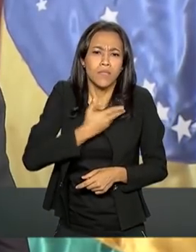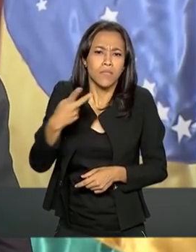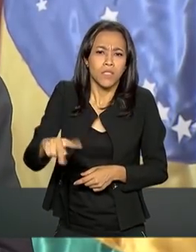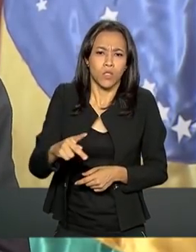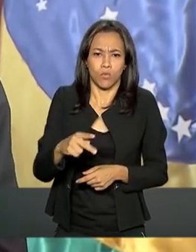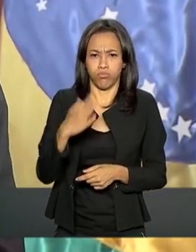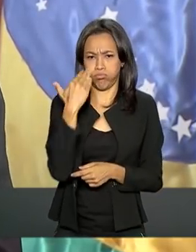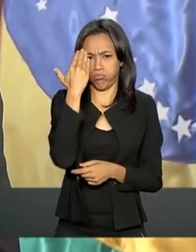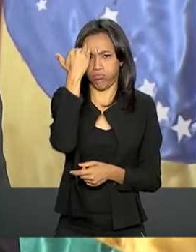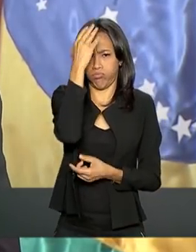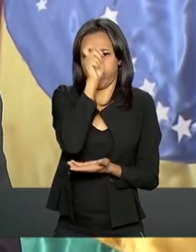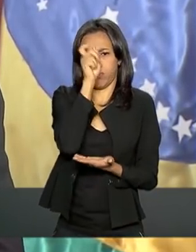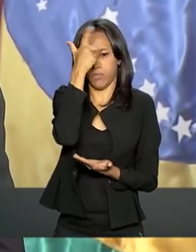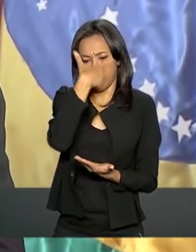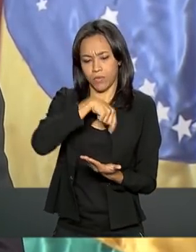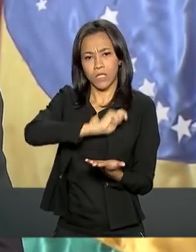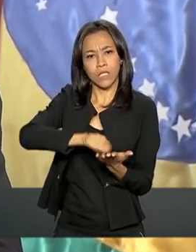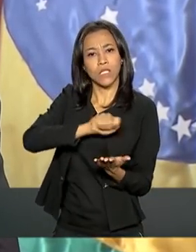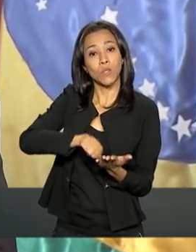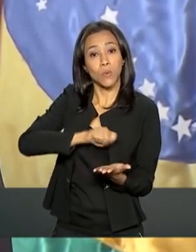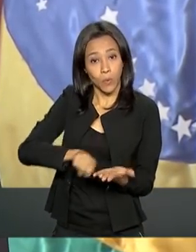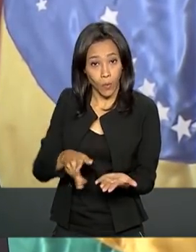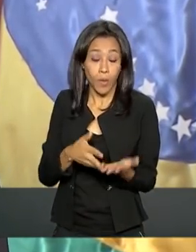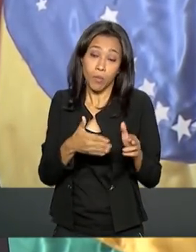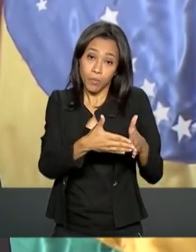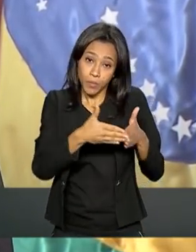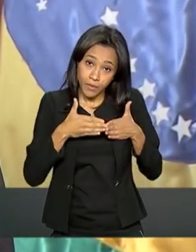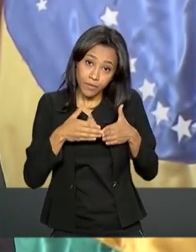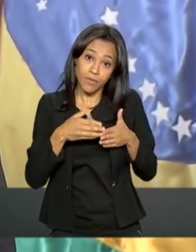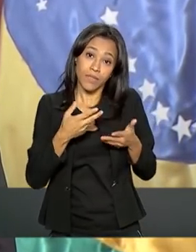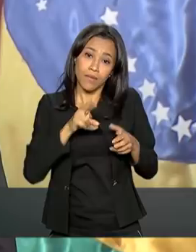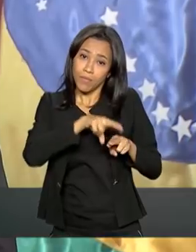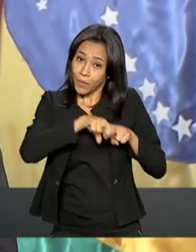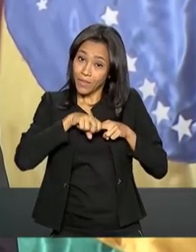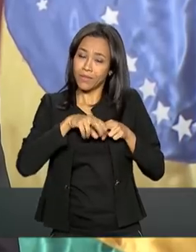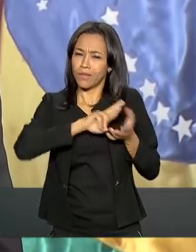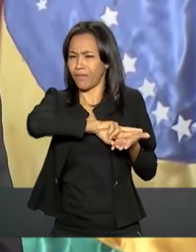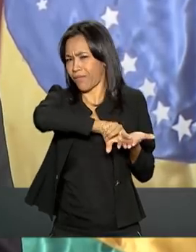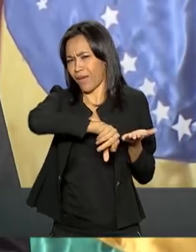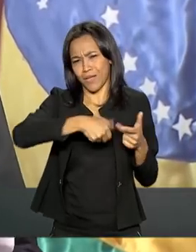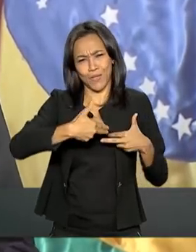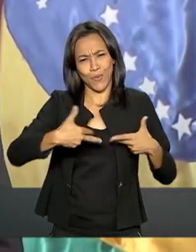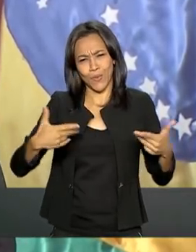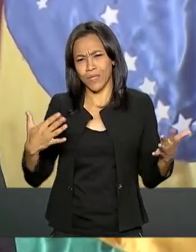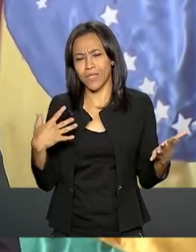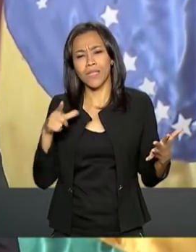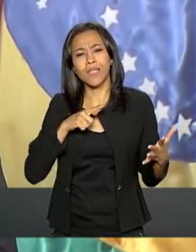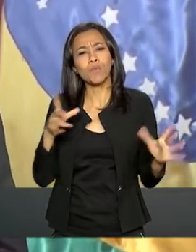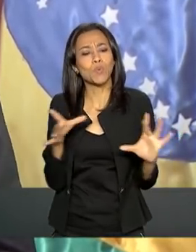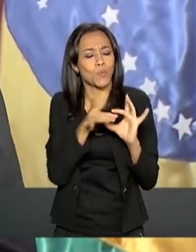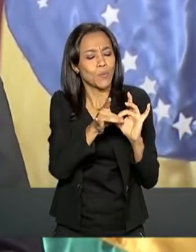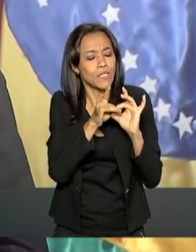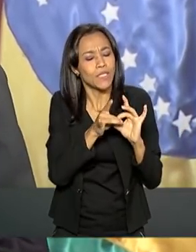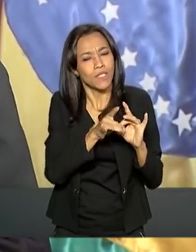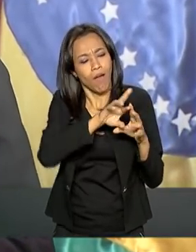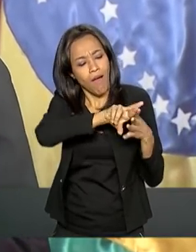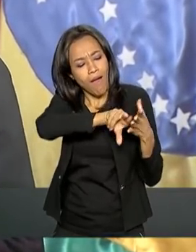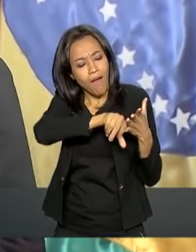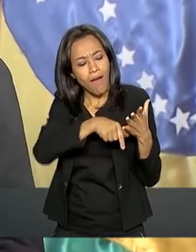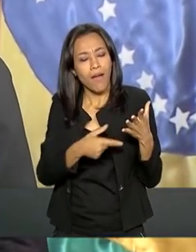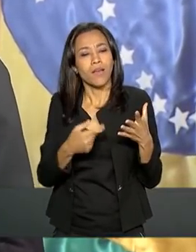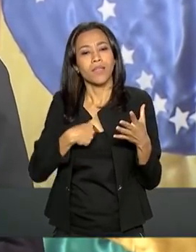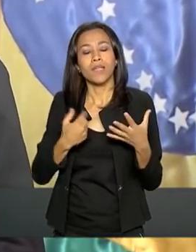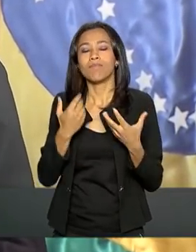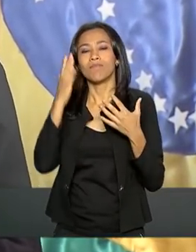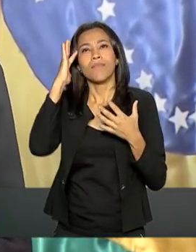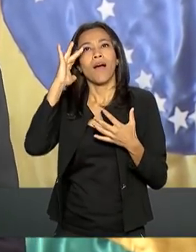escritor como Stefano Zweig. Por isso, senhor presidente, há tantas coisas que nos unem e que devemos ter que nos inspirar no